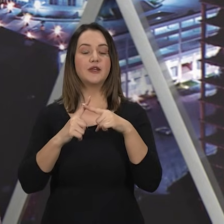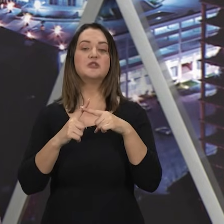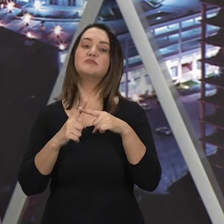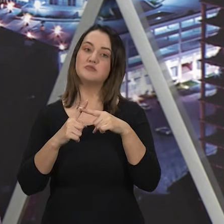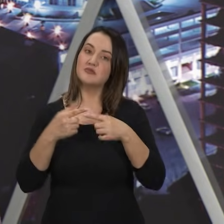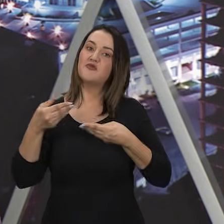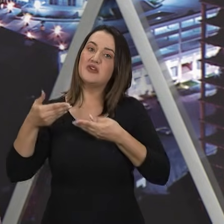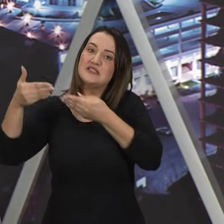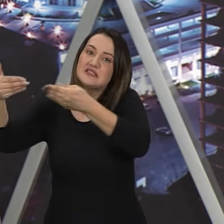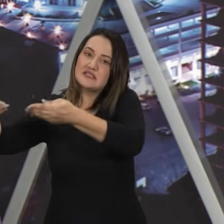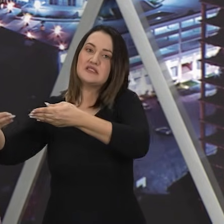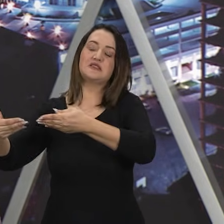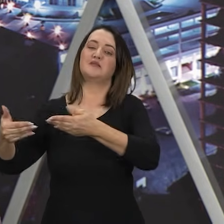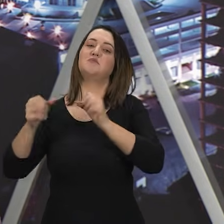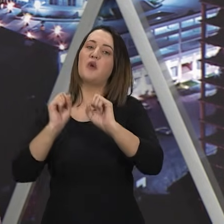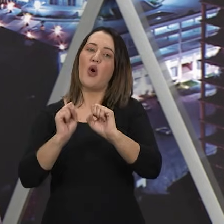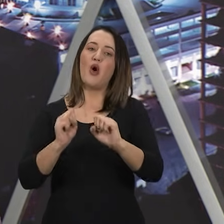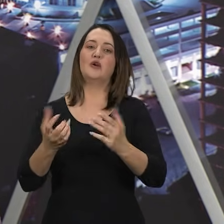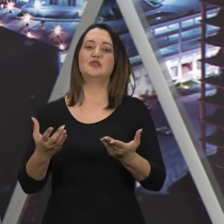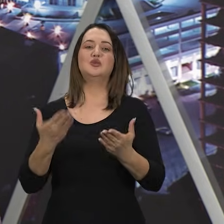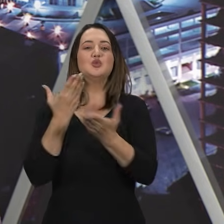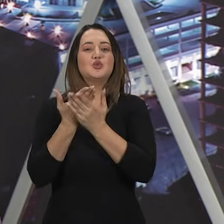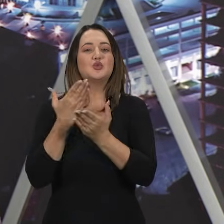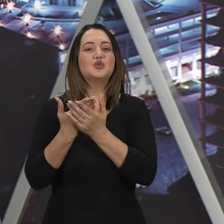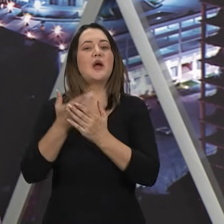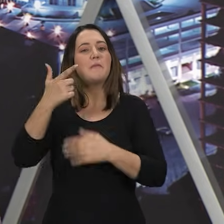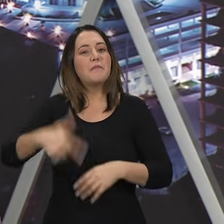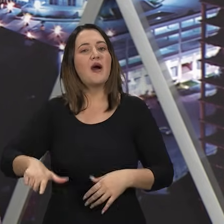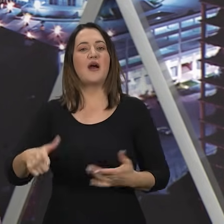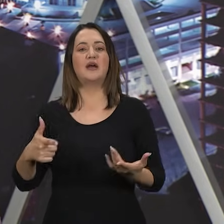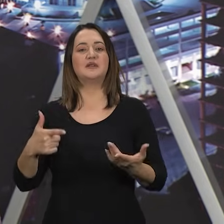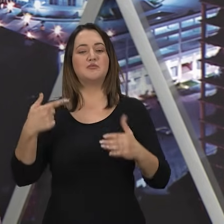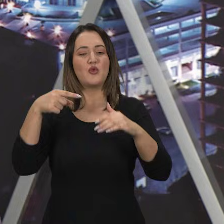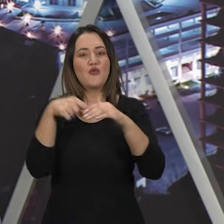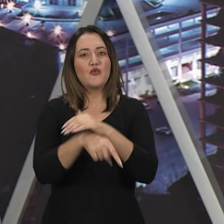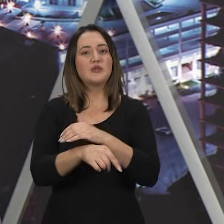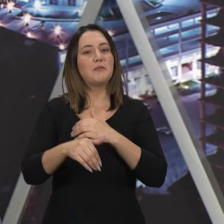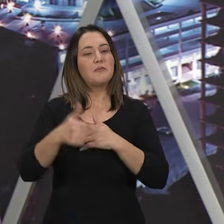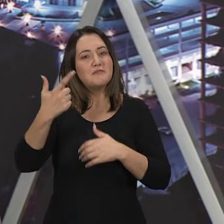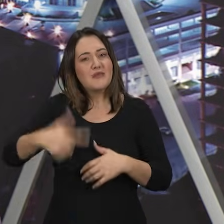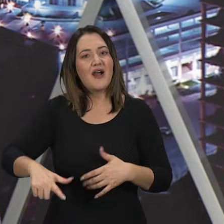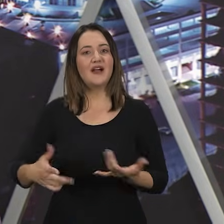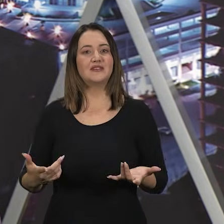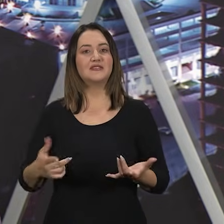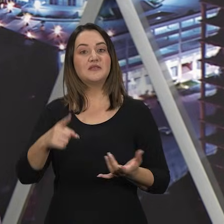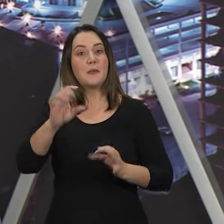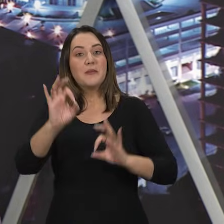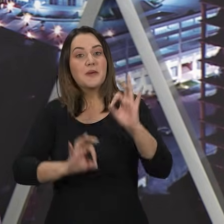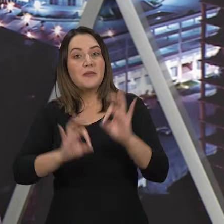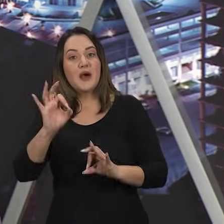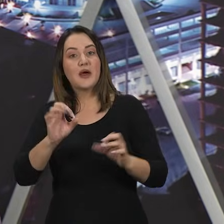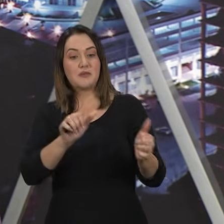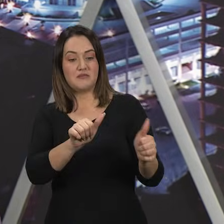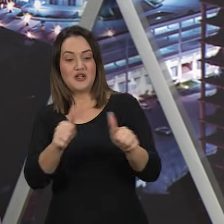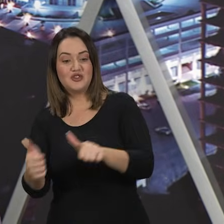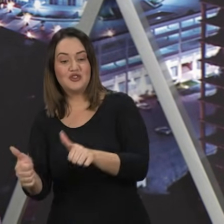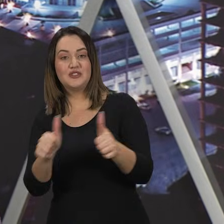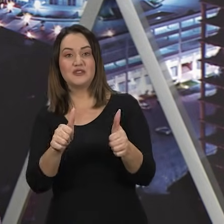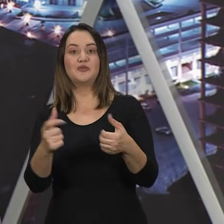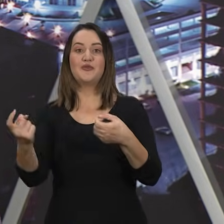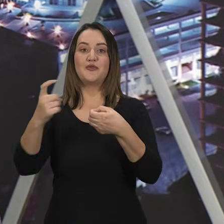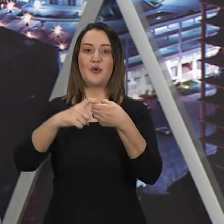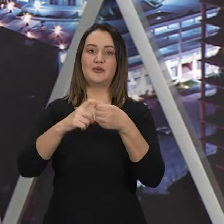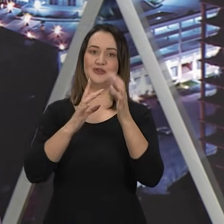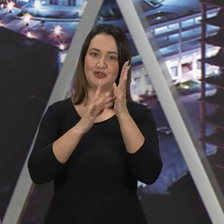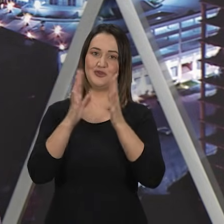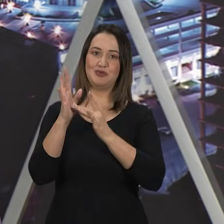adventista, faça uma visita, pergunte mais, estude mais, se aprofunde mais e se prepare para o batismo e